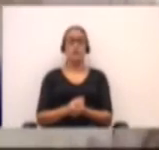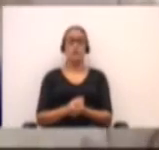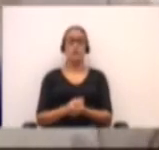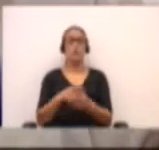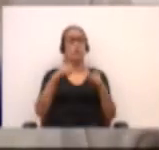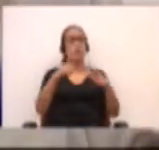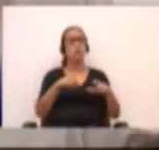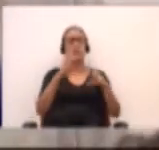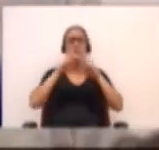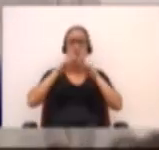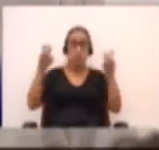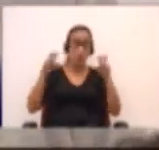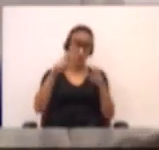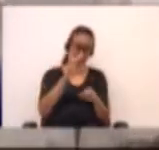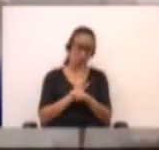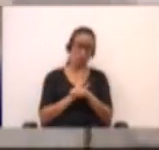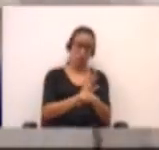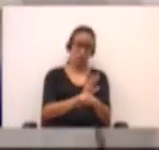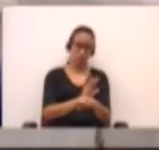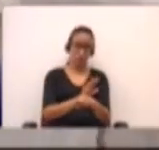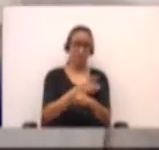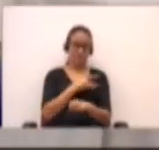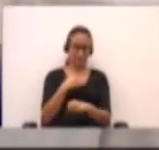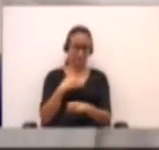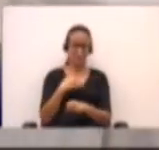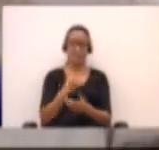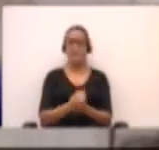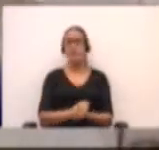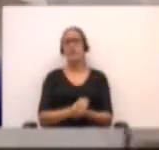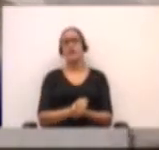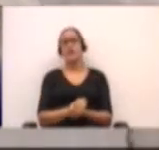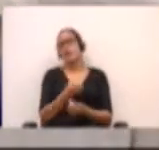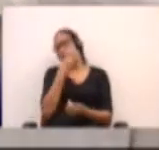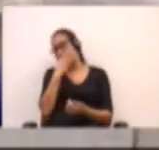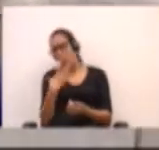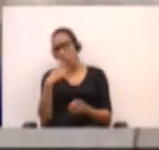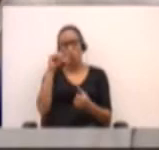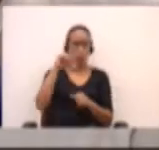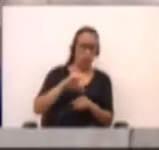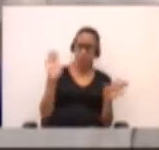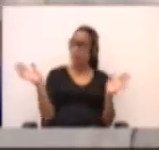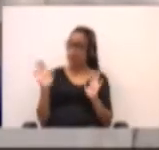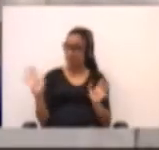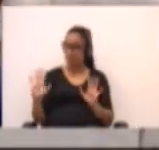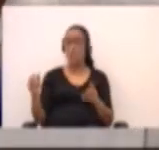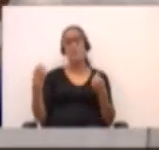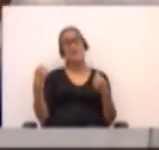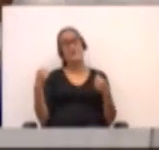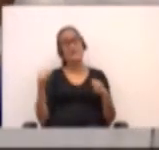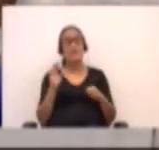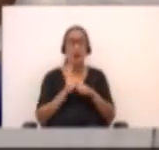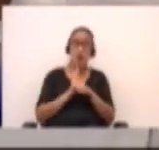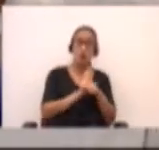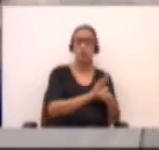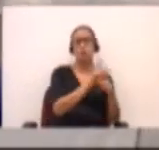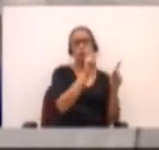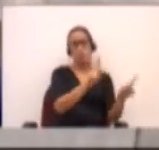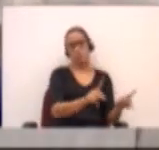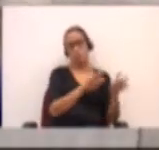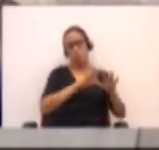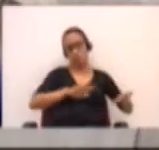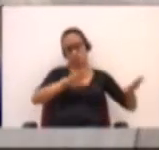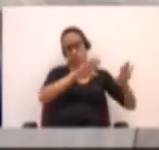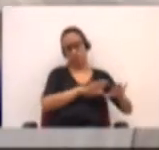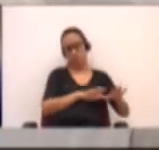é ruim, se é bom, se continua ou não continua. Estou dizendo que precisamos ouvir sim a população. Então, a Comissão de Assuntos Relevantes,